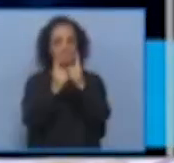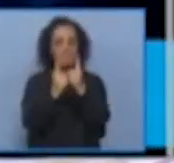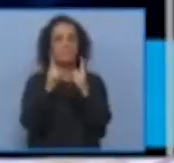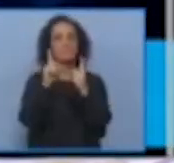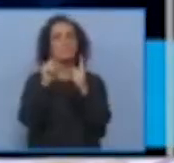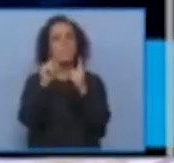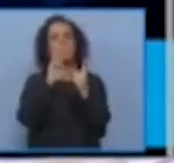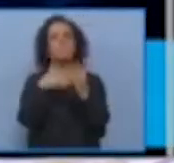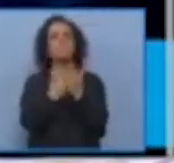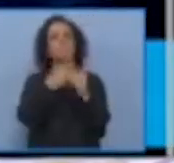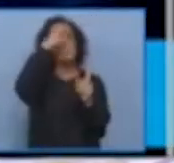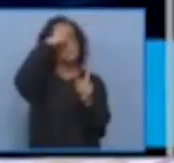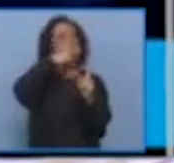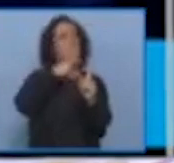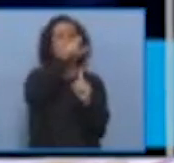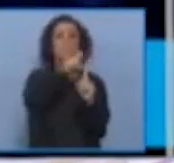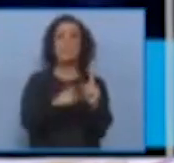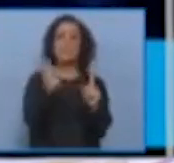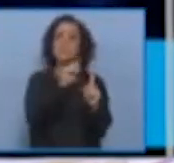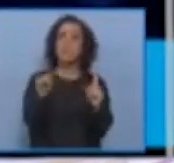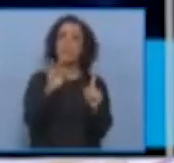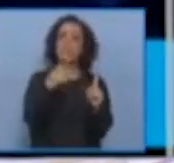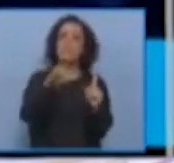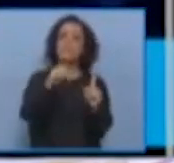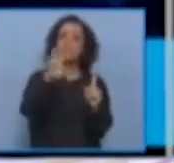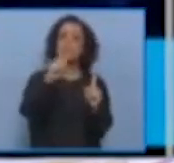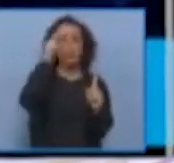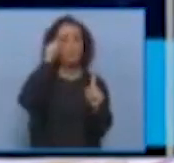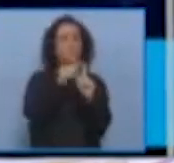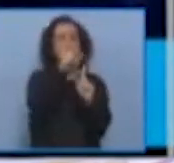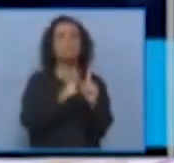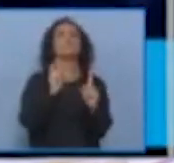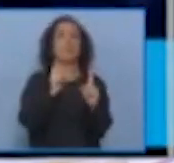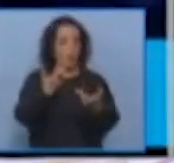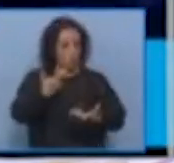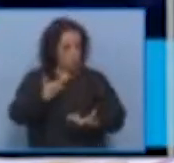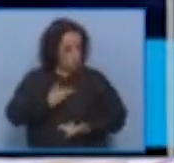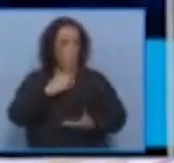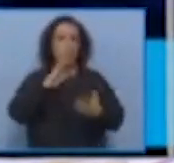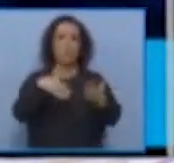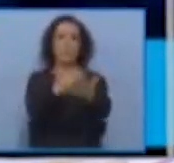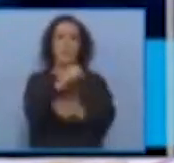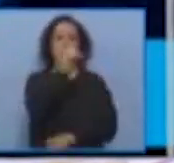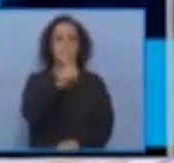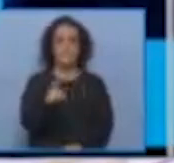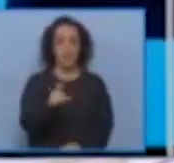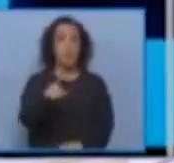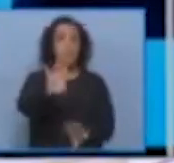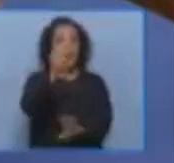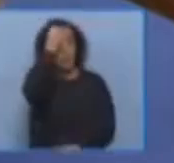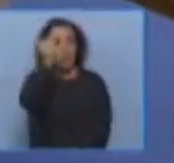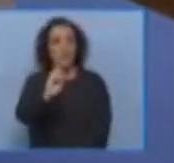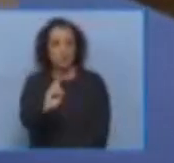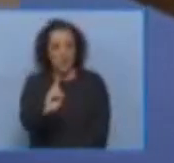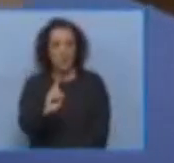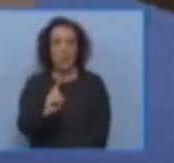São Francisco. Fazei de mim um instrumento da vossa paz. Portanto, em países, não nos podemos esquecer que o